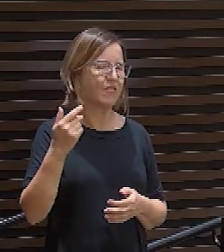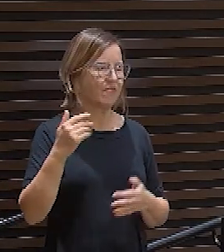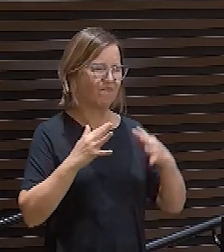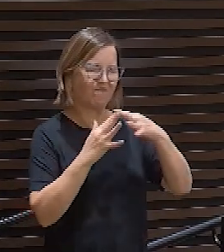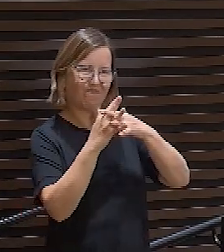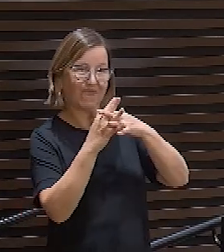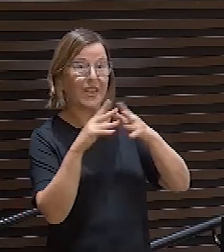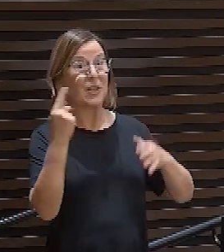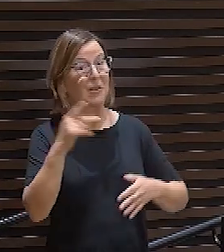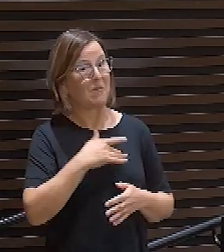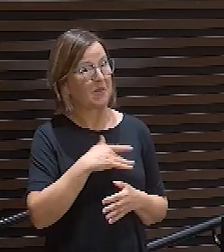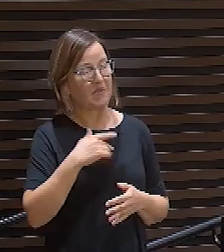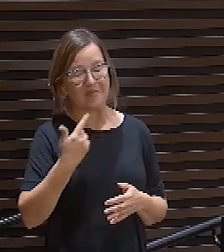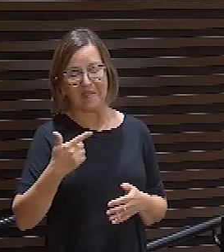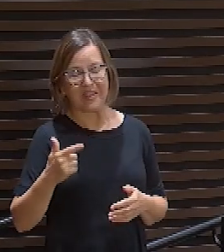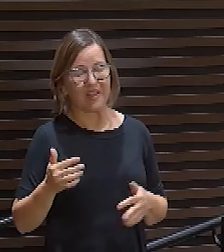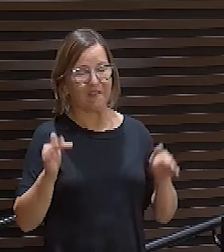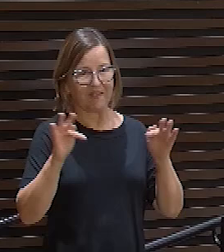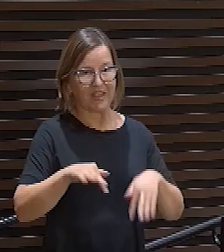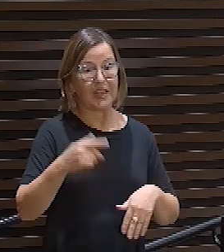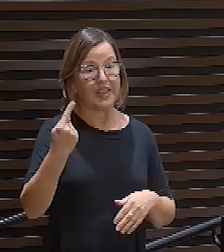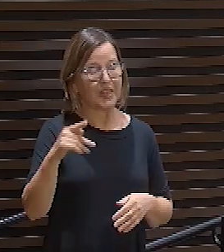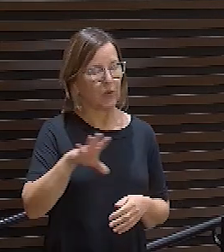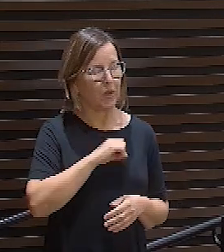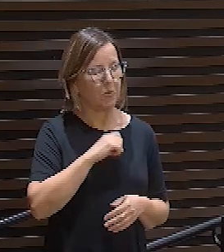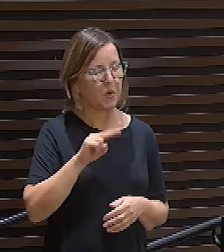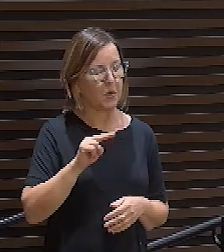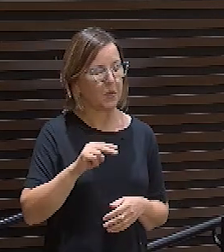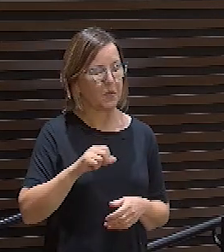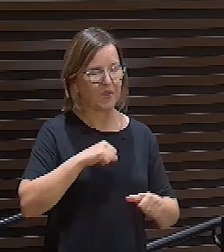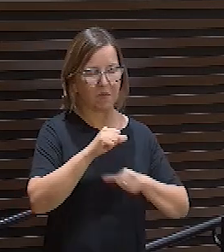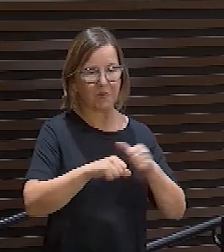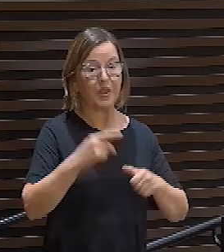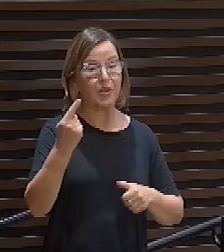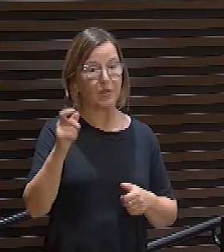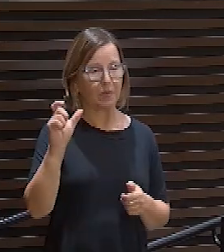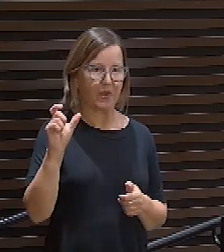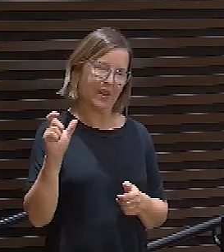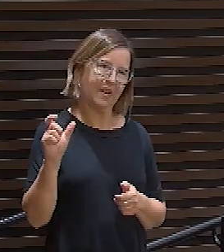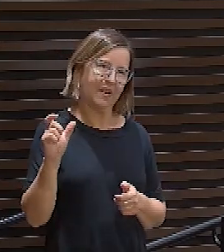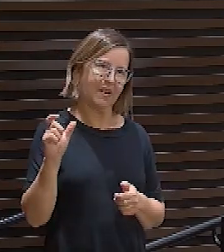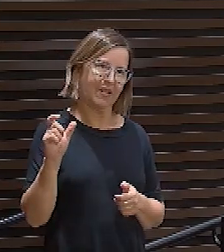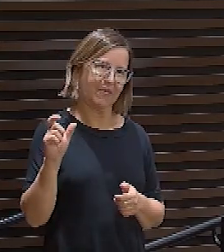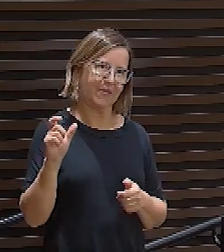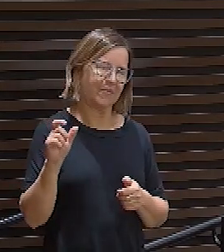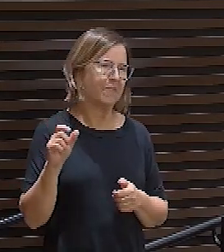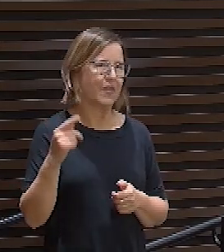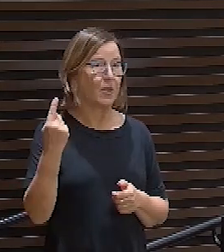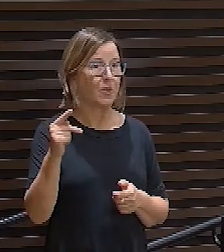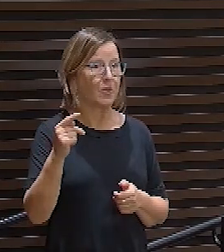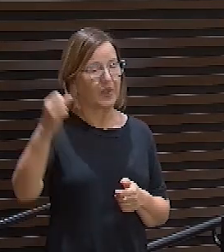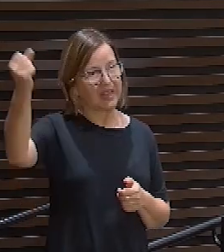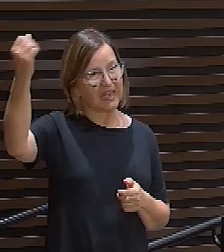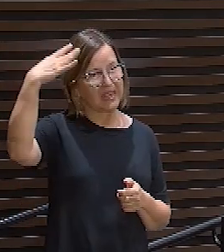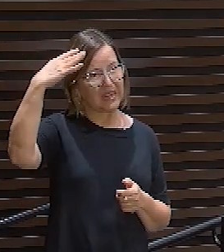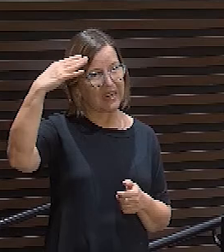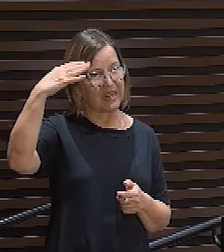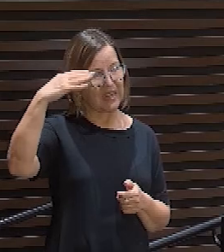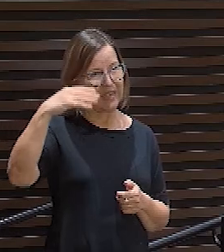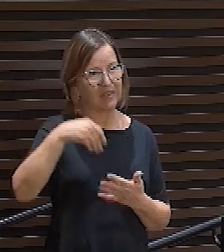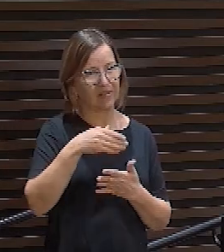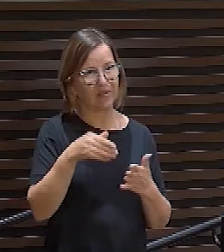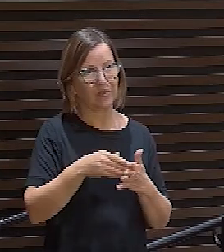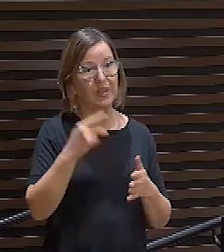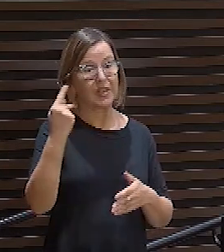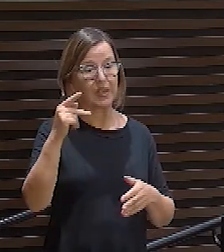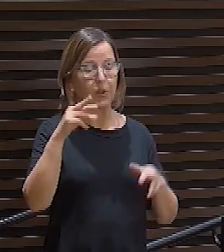tem fim. Seu amor nunca muda. Sua palavra basta. Sua graça é suficiente. O seu reino é justo.